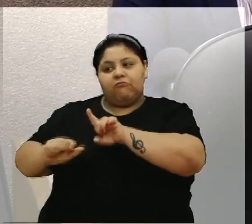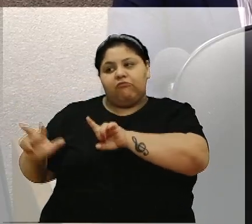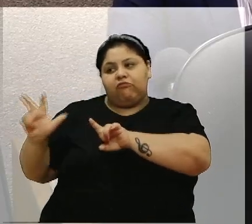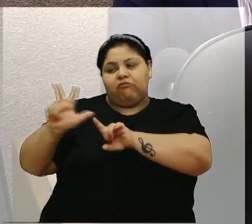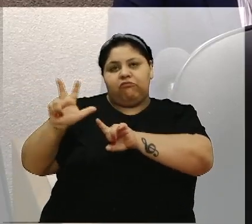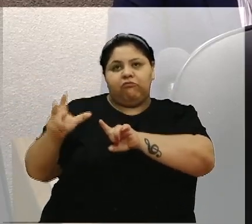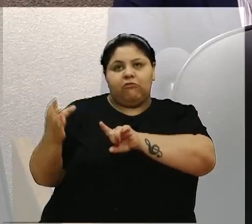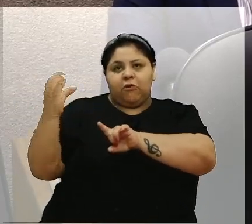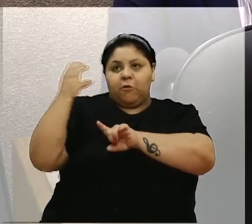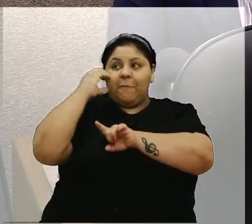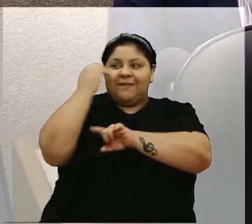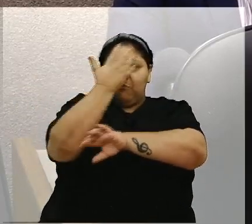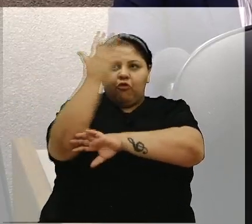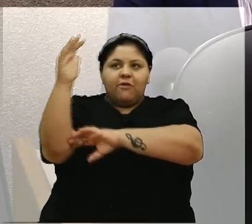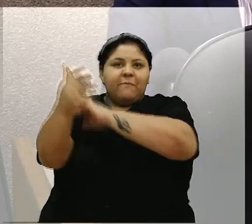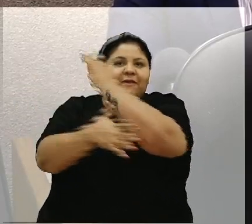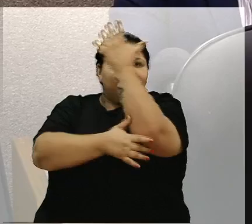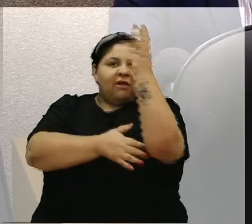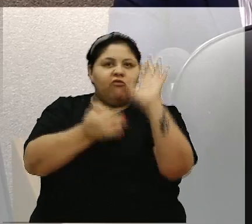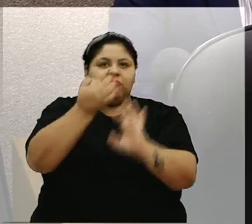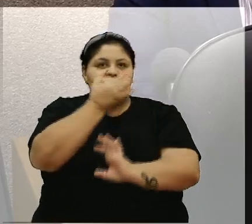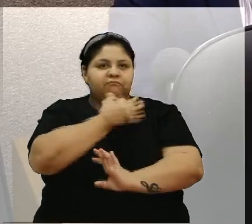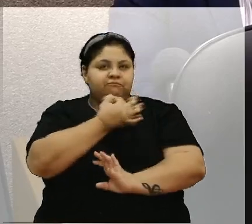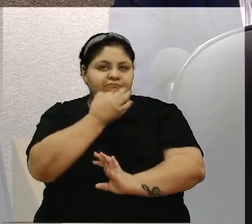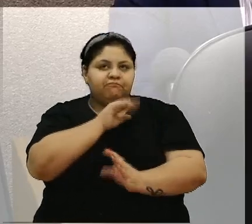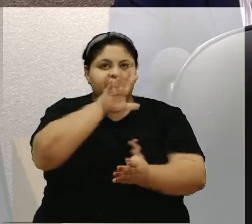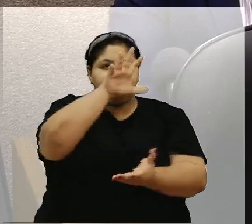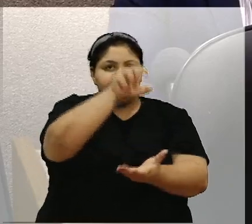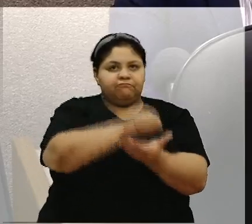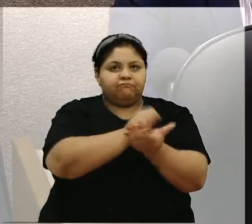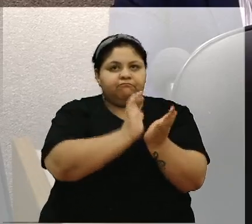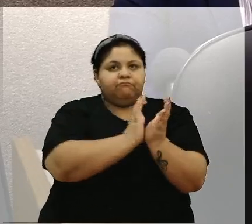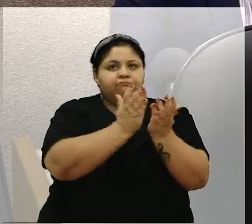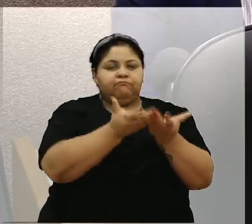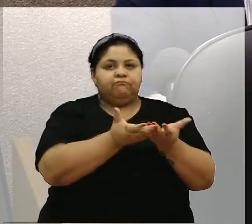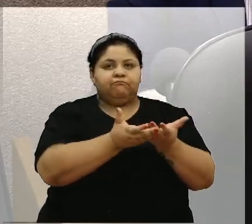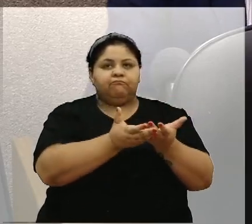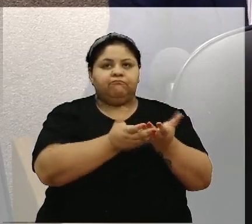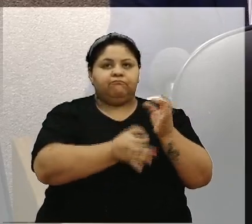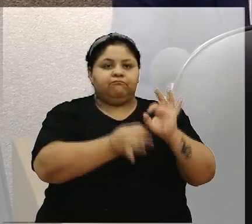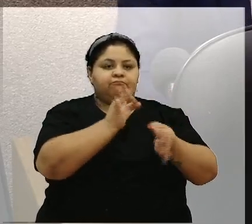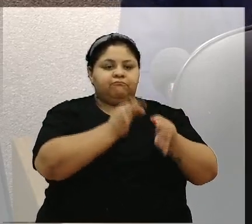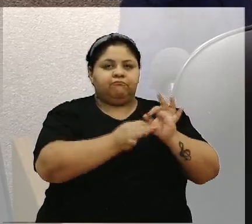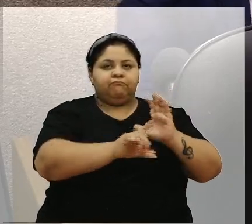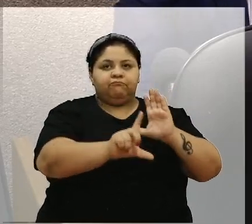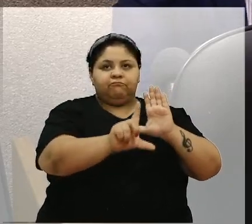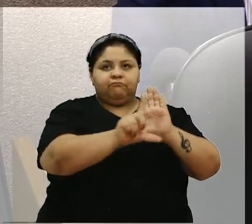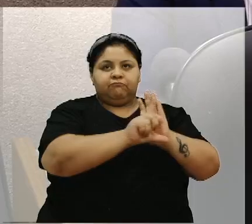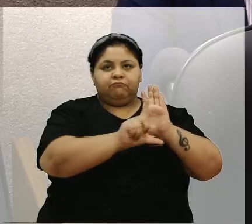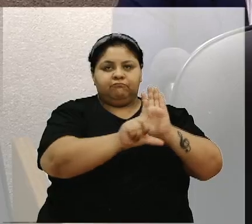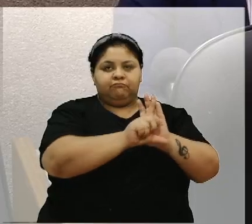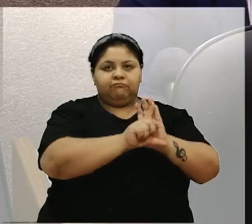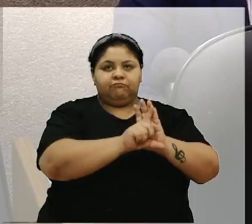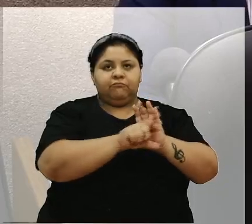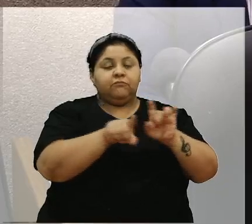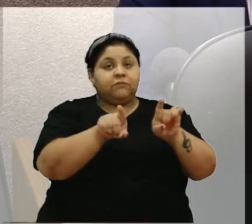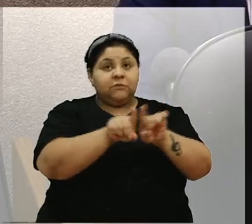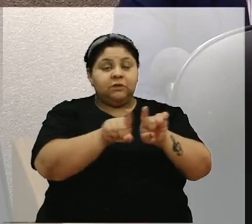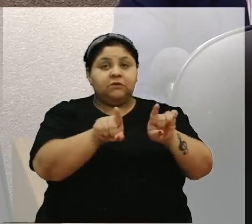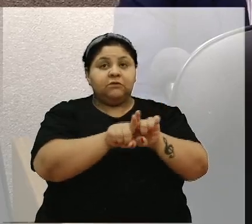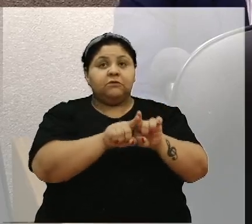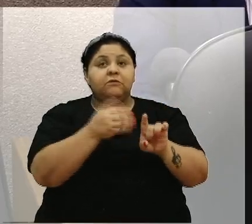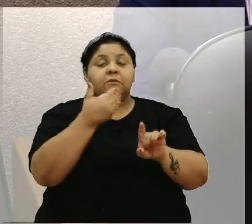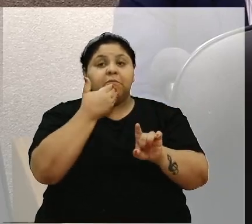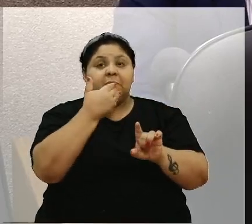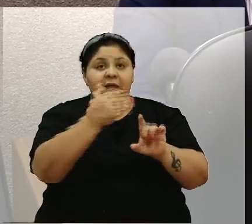patrimônio ambiental do município. Baixado à Comissão de Constituição, Justiça e Legislação, a mesma manifestou-se pela